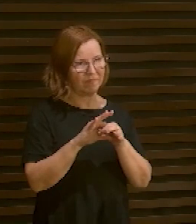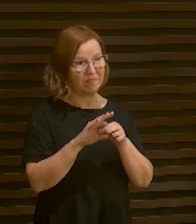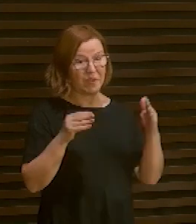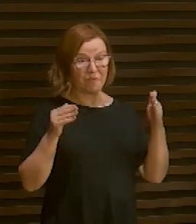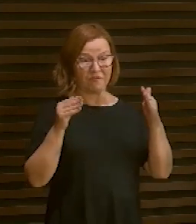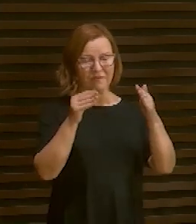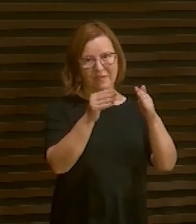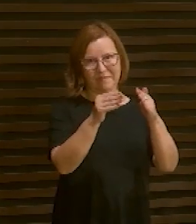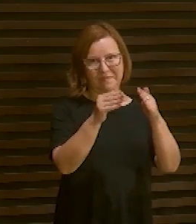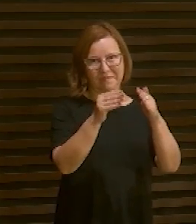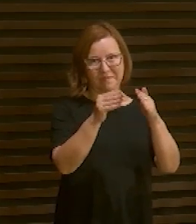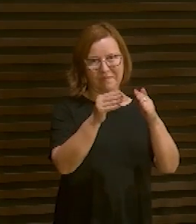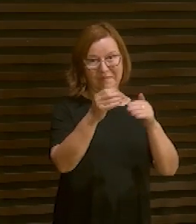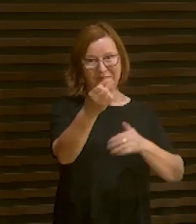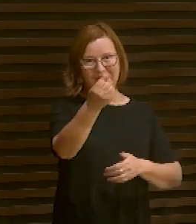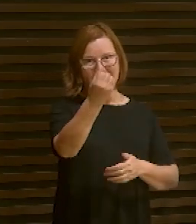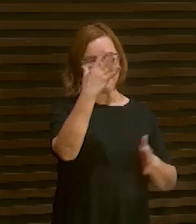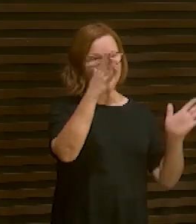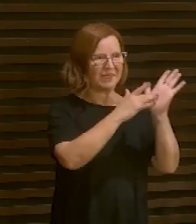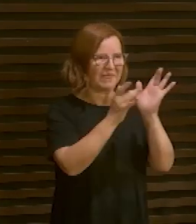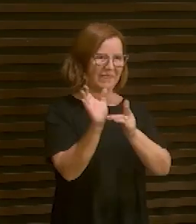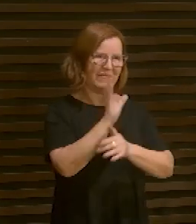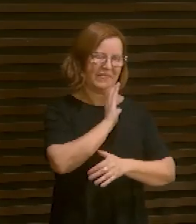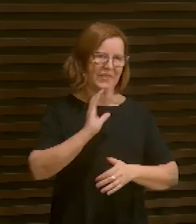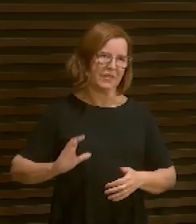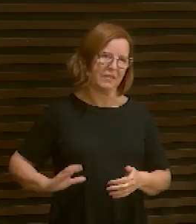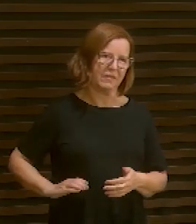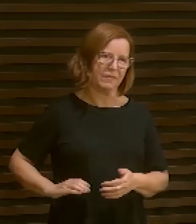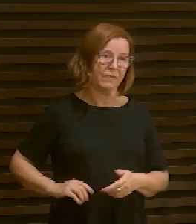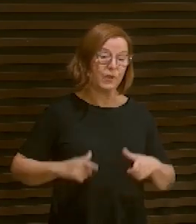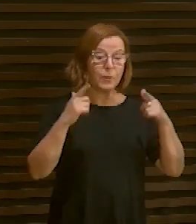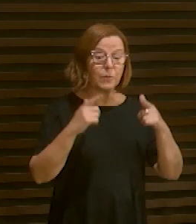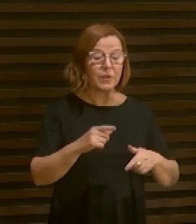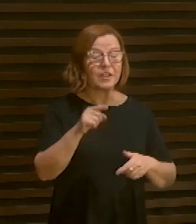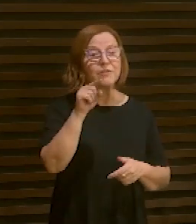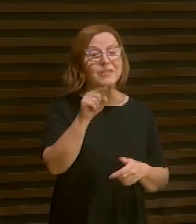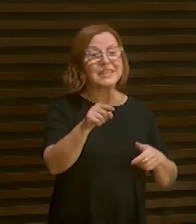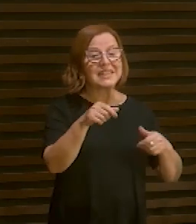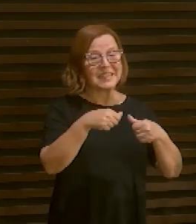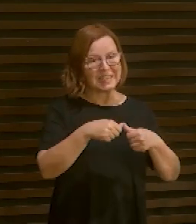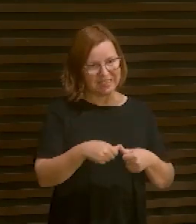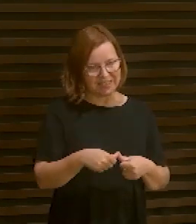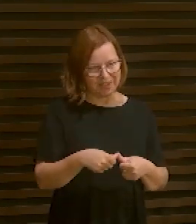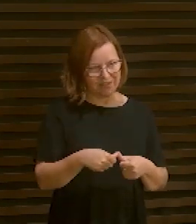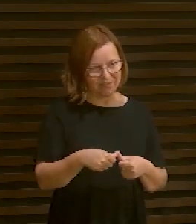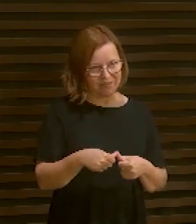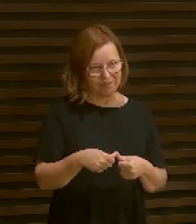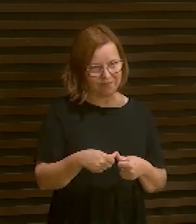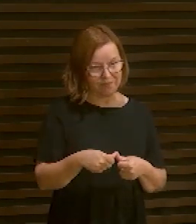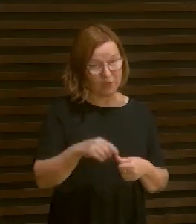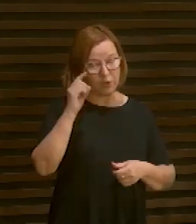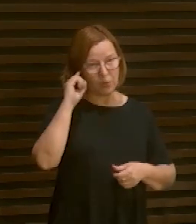focal da revelação de Jesus Cristo. Onde você estava no